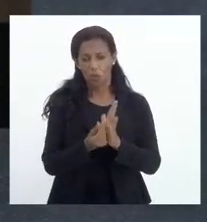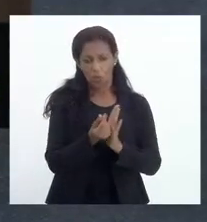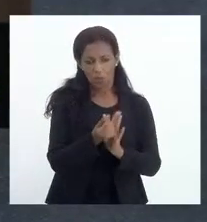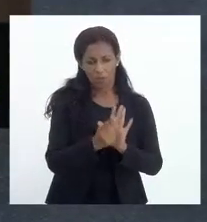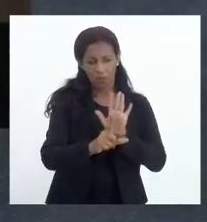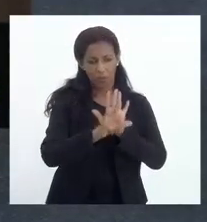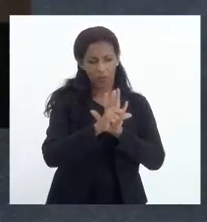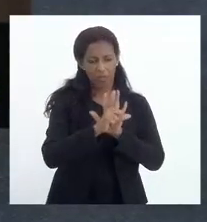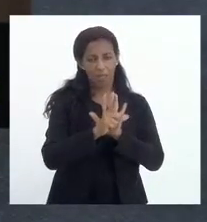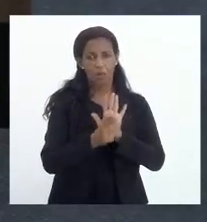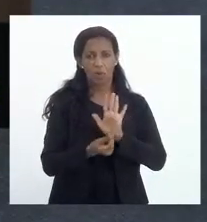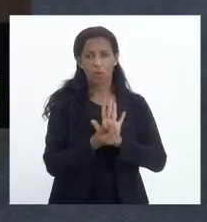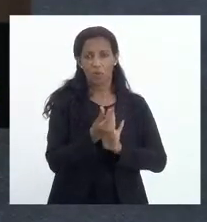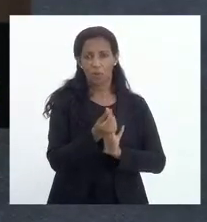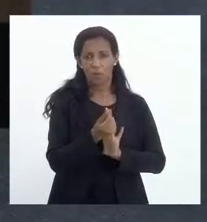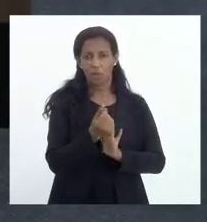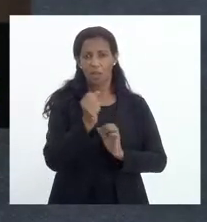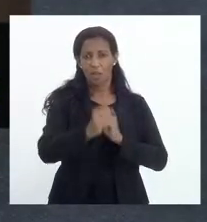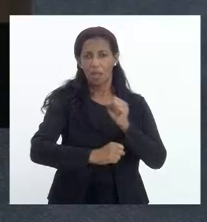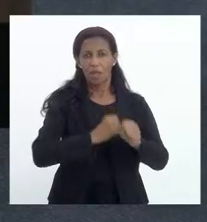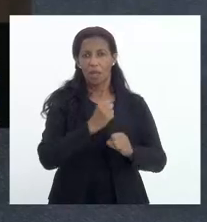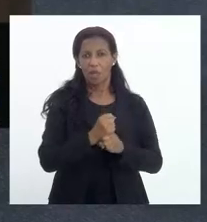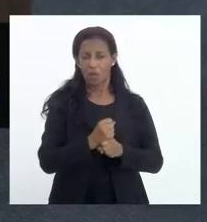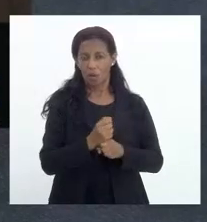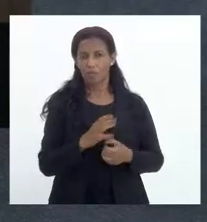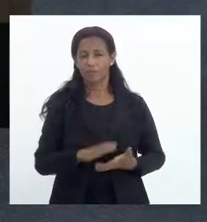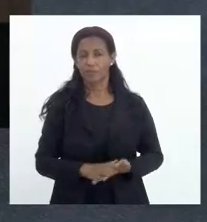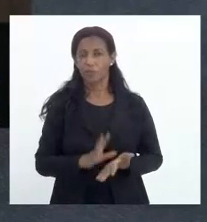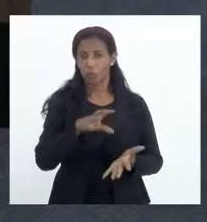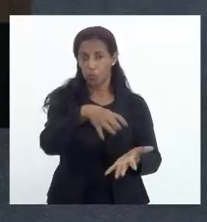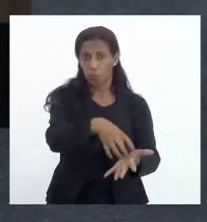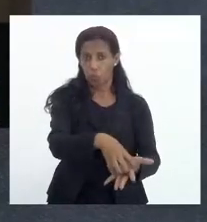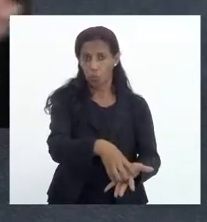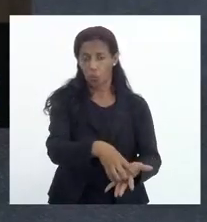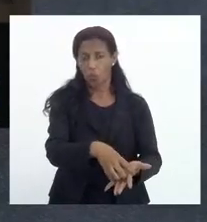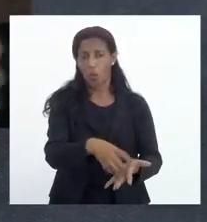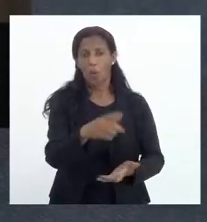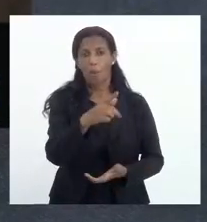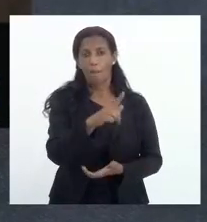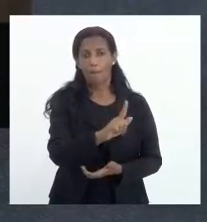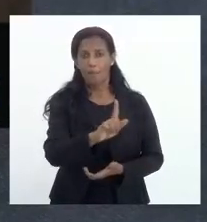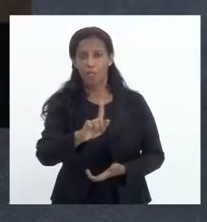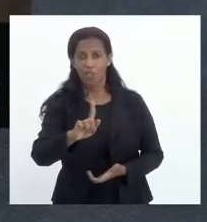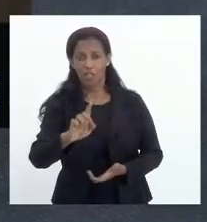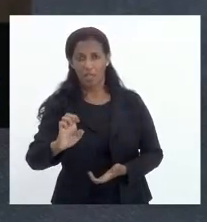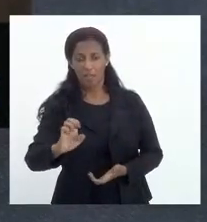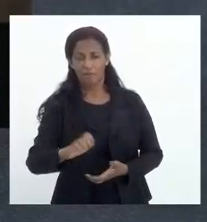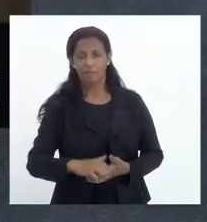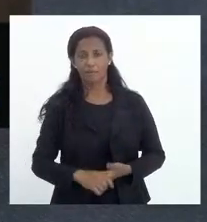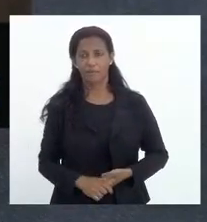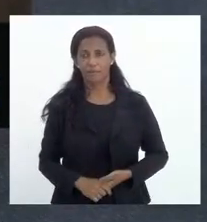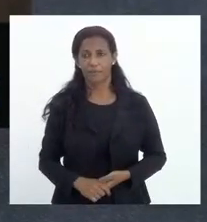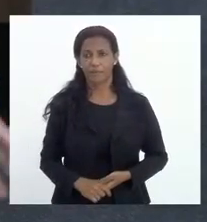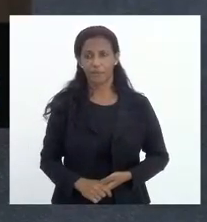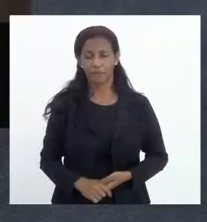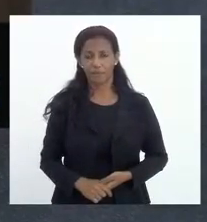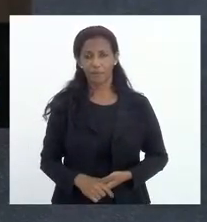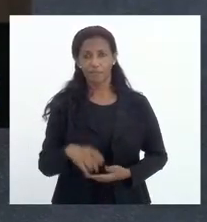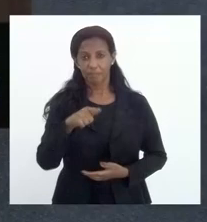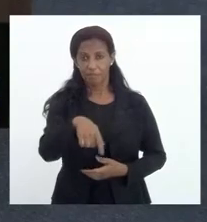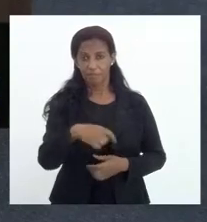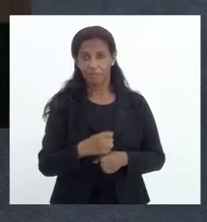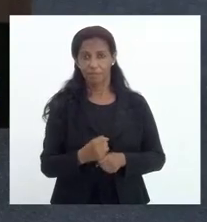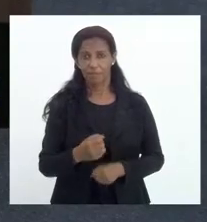lei orçamentária anual de um órgão, Procuradoria Geral do Estado, para esse